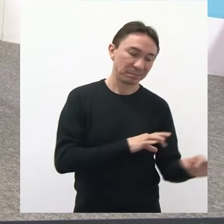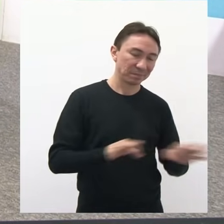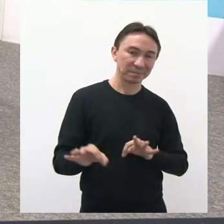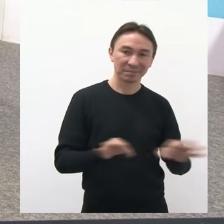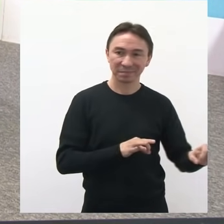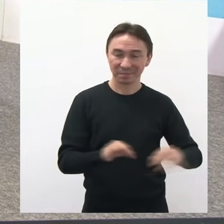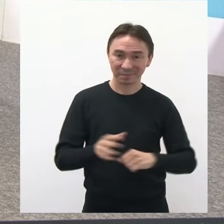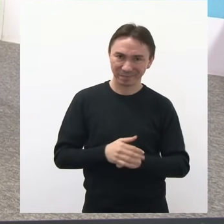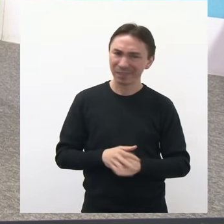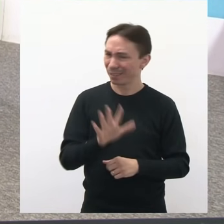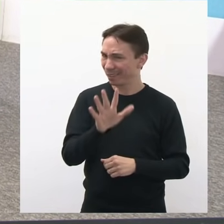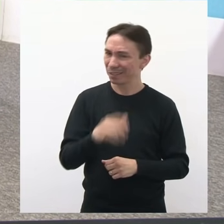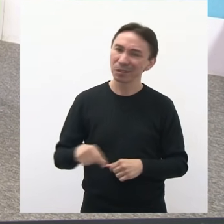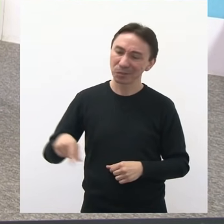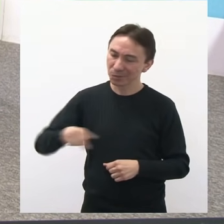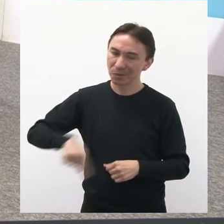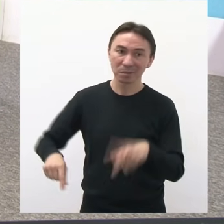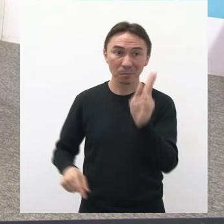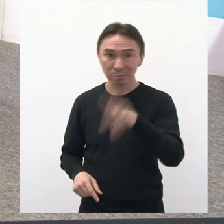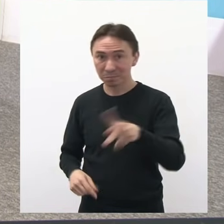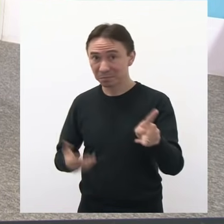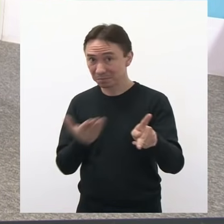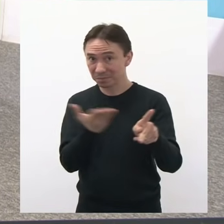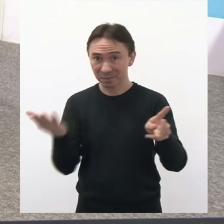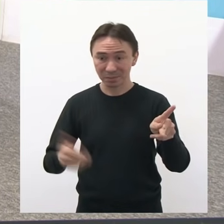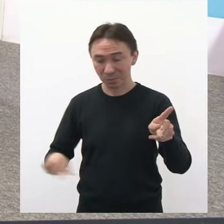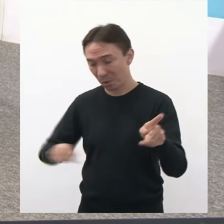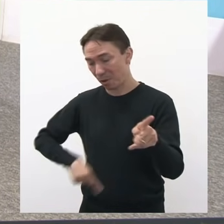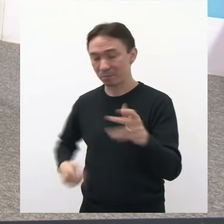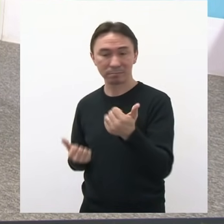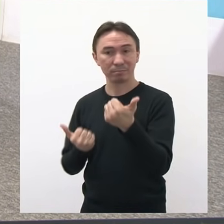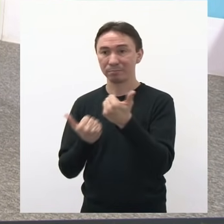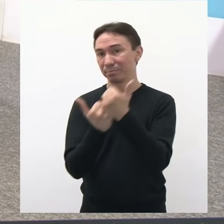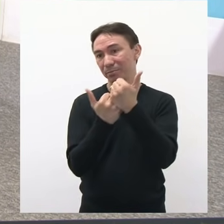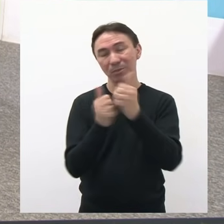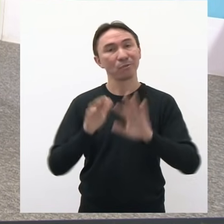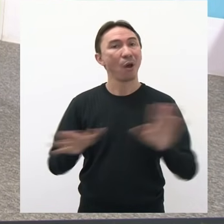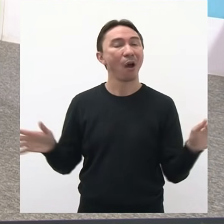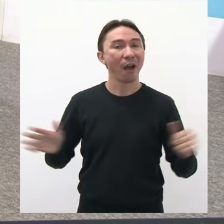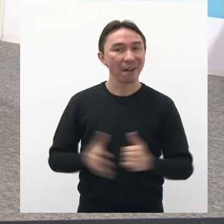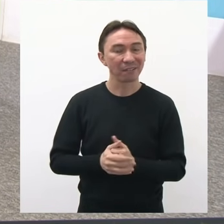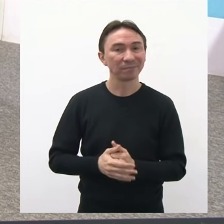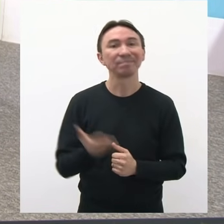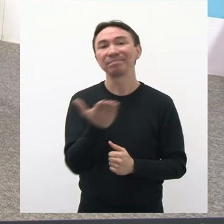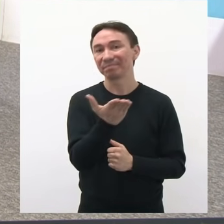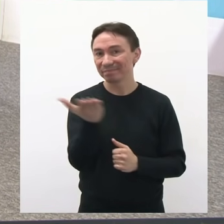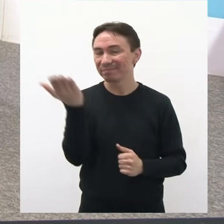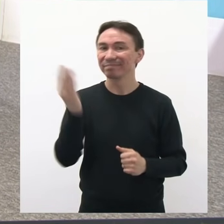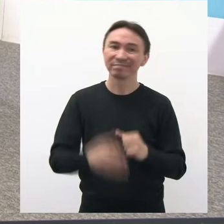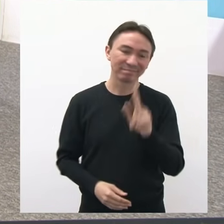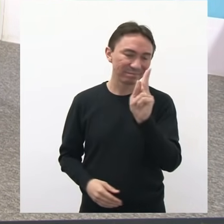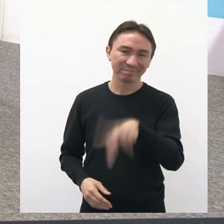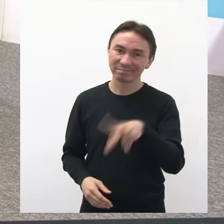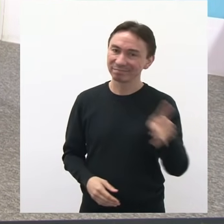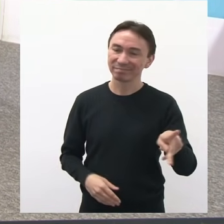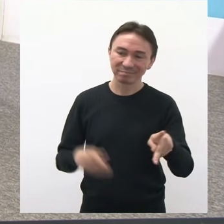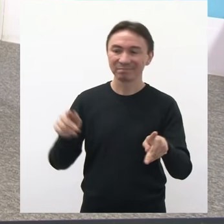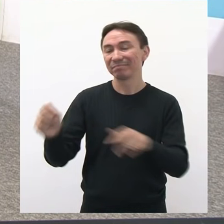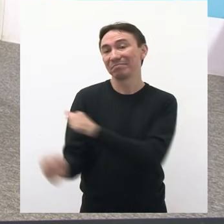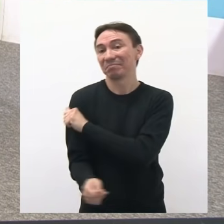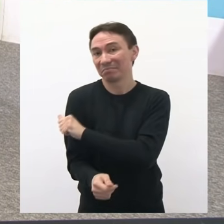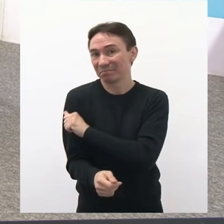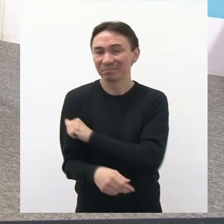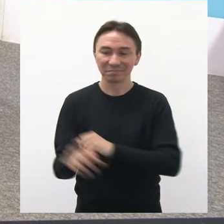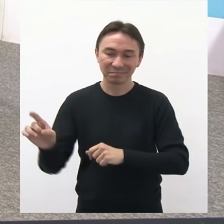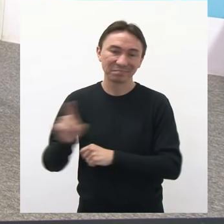somos auxiliares. Meramente, porque quem faz a aula mesmo são os nossos professores e estudantes. Isso, né? Muito bom. A professora Maria disse que tem